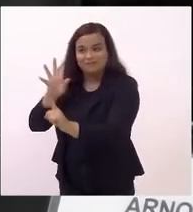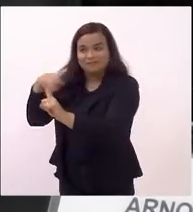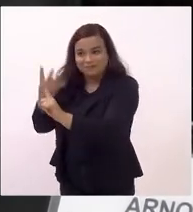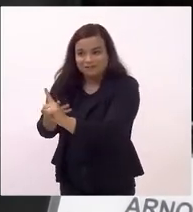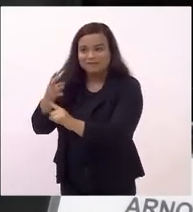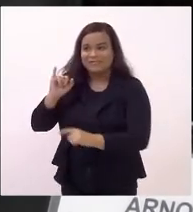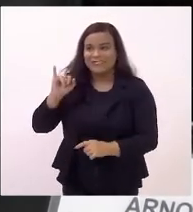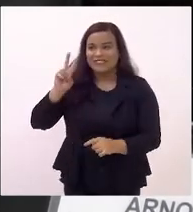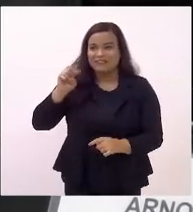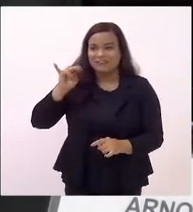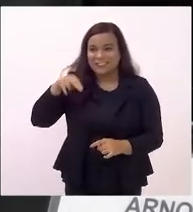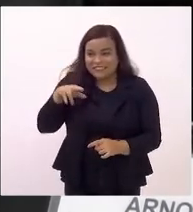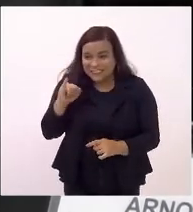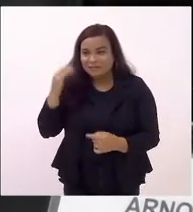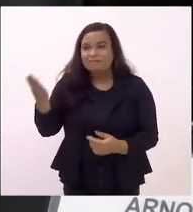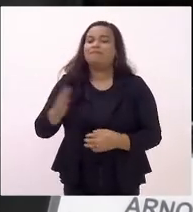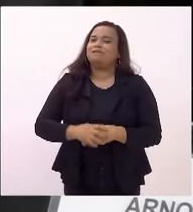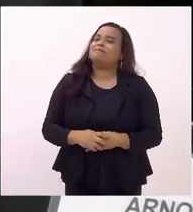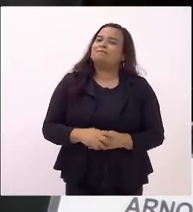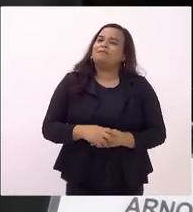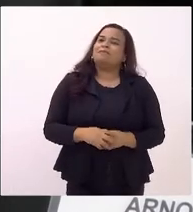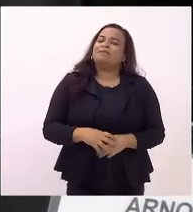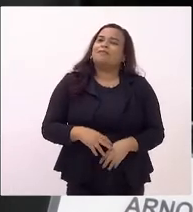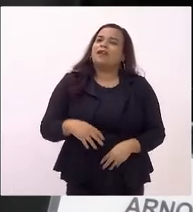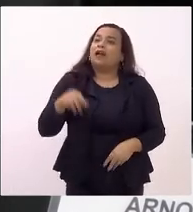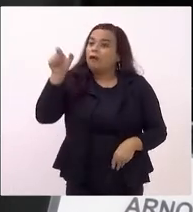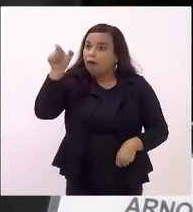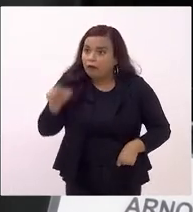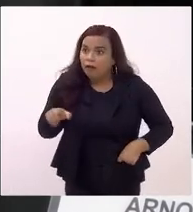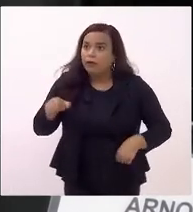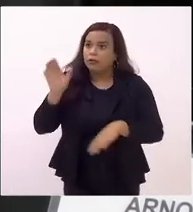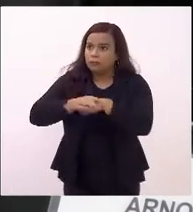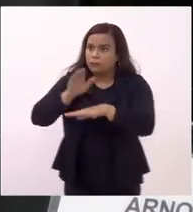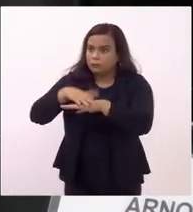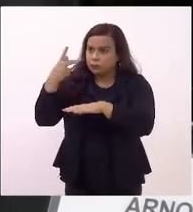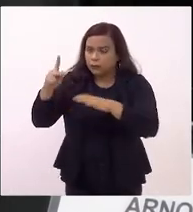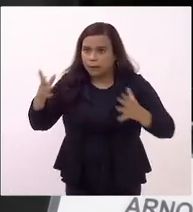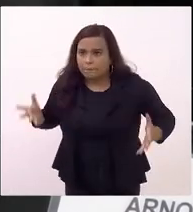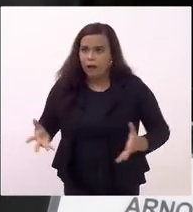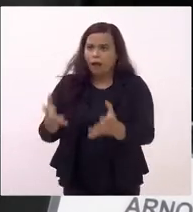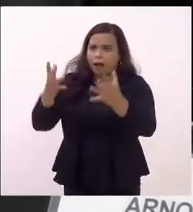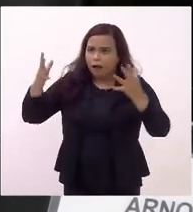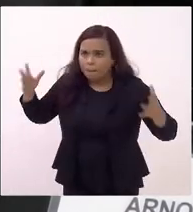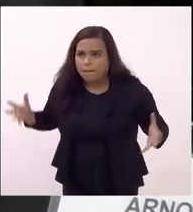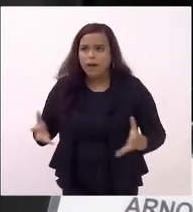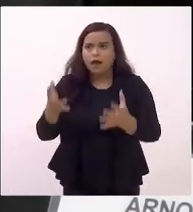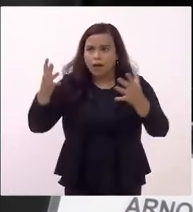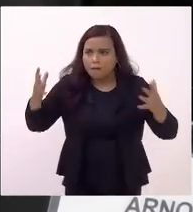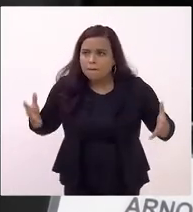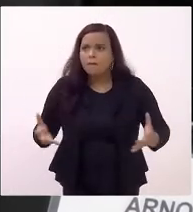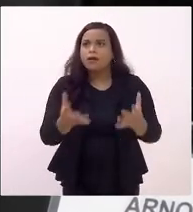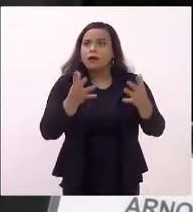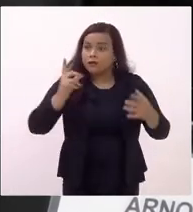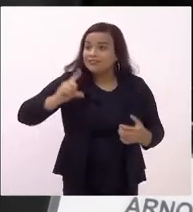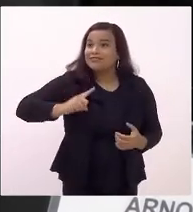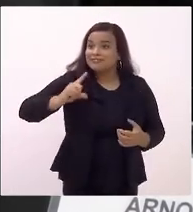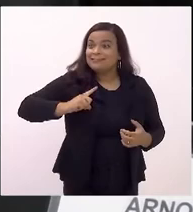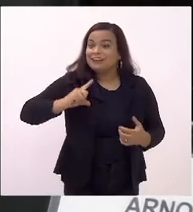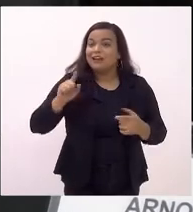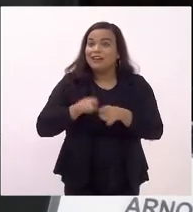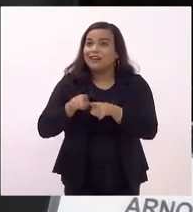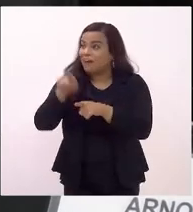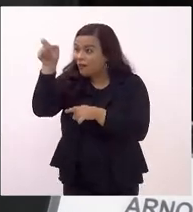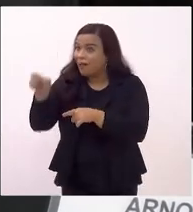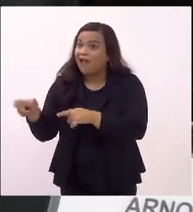ter um grande incentivador, estimulador, e aquele que nos